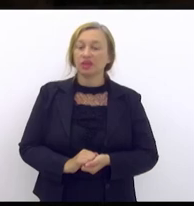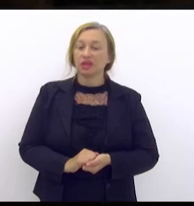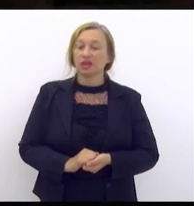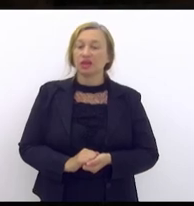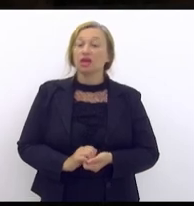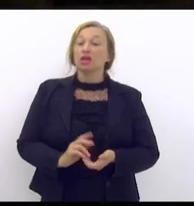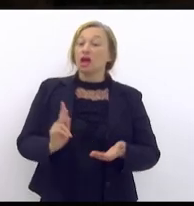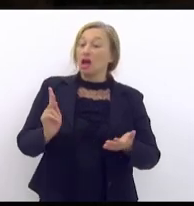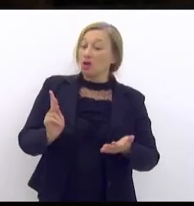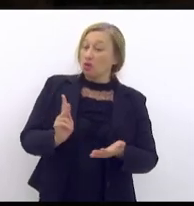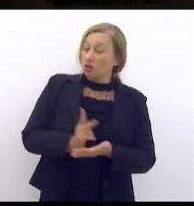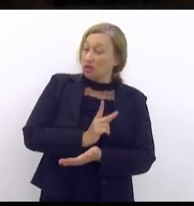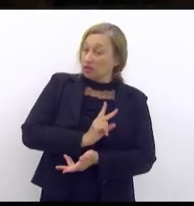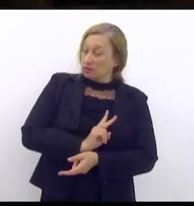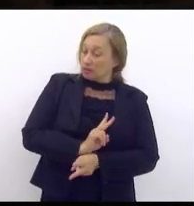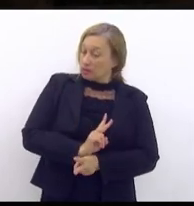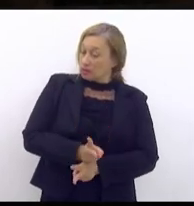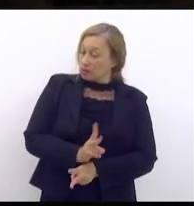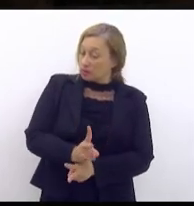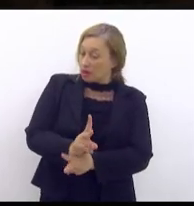vem acontecendo